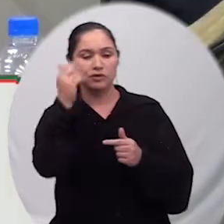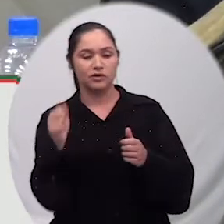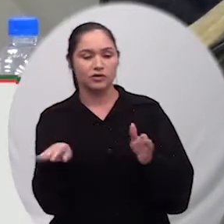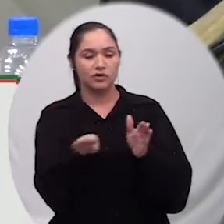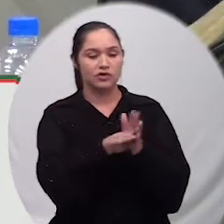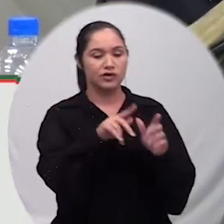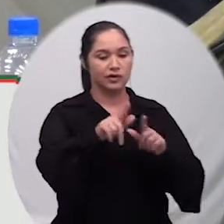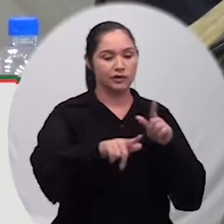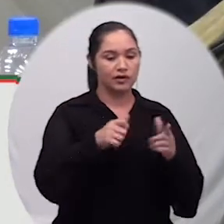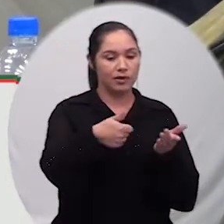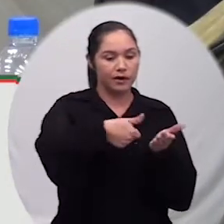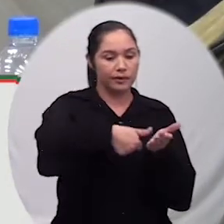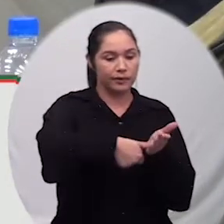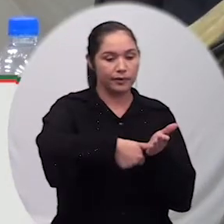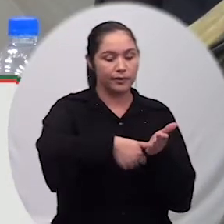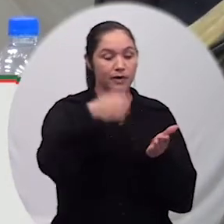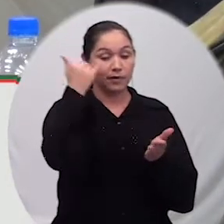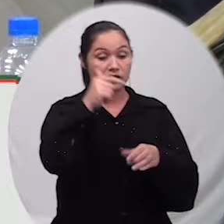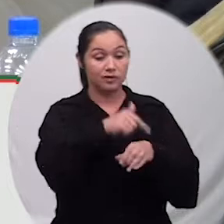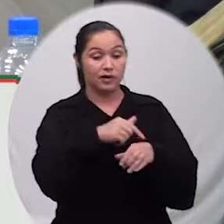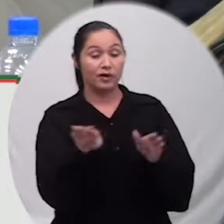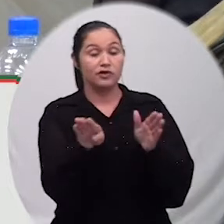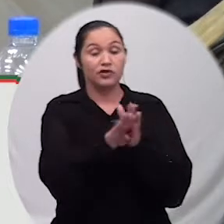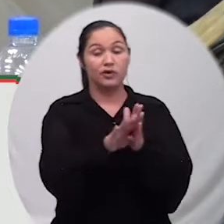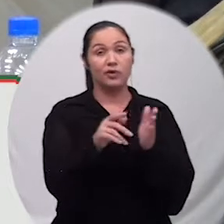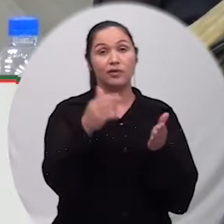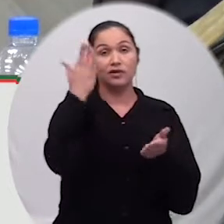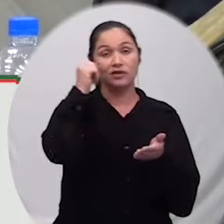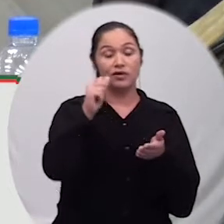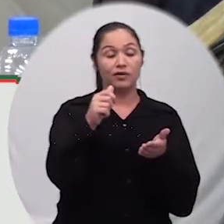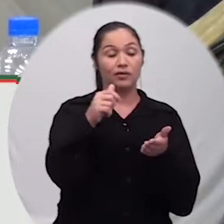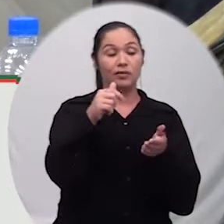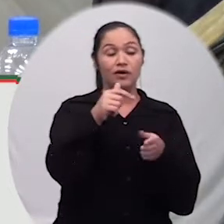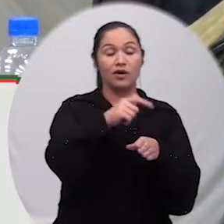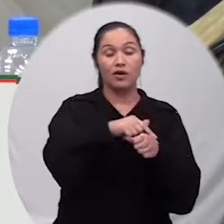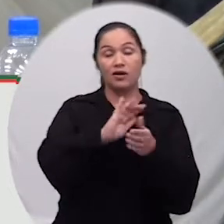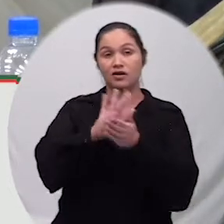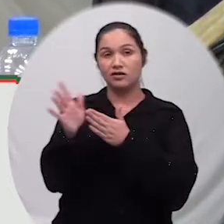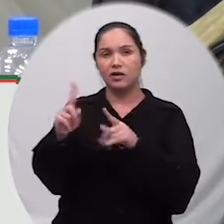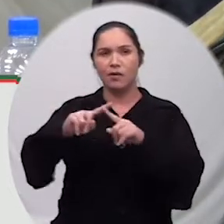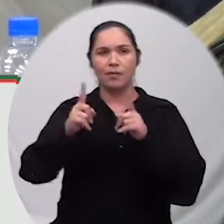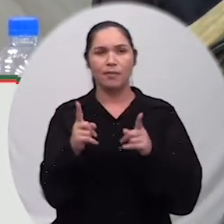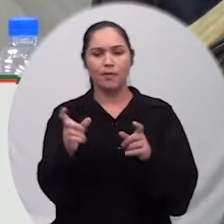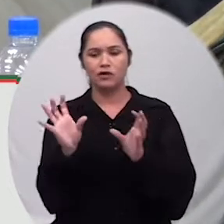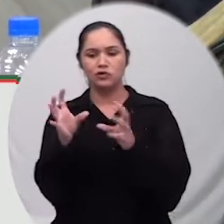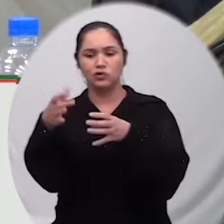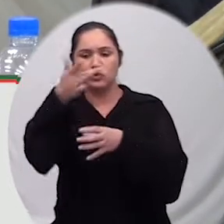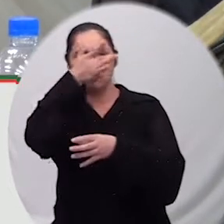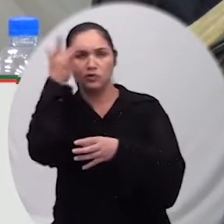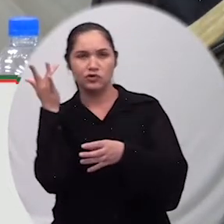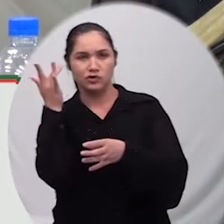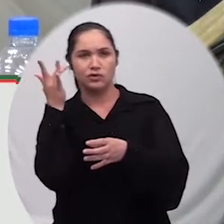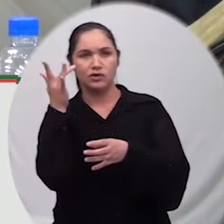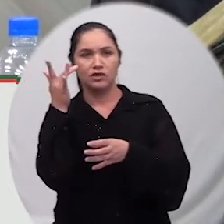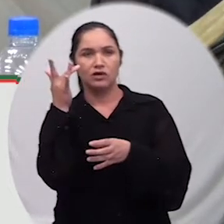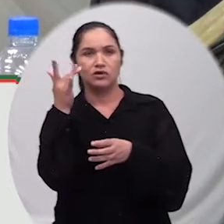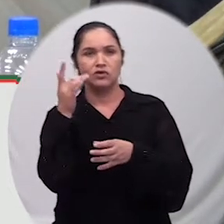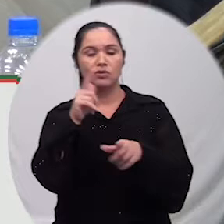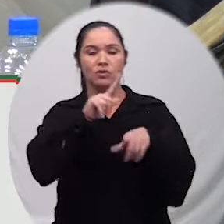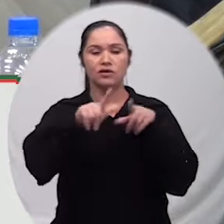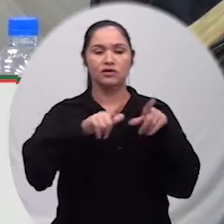servidores, inclusive os que ocupam o cargo em comissão e efetivos que não realizam trabalhos